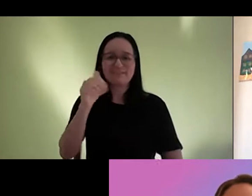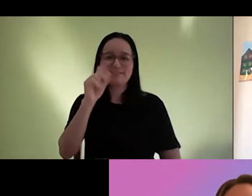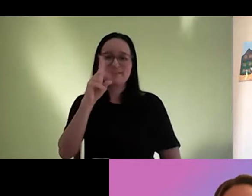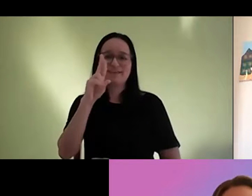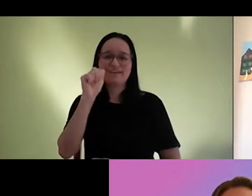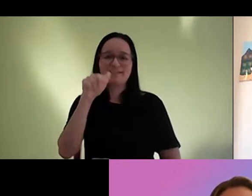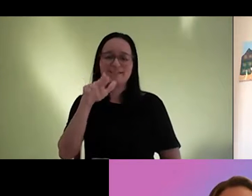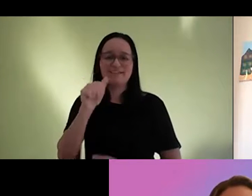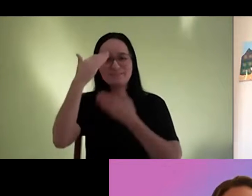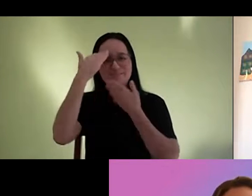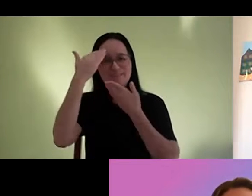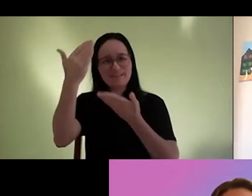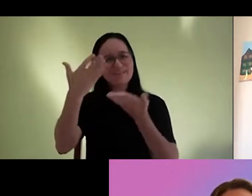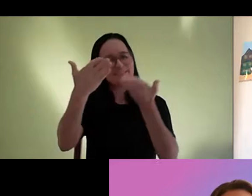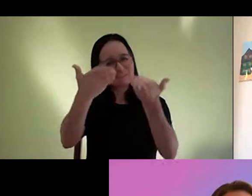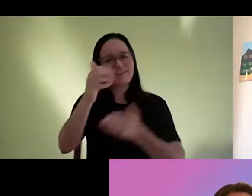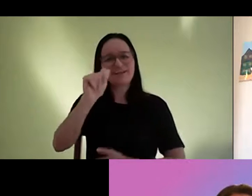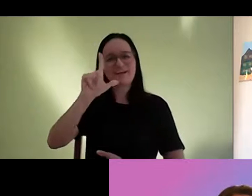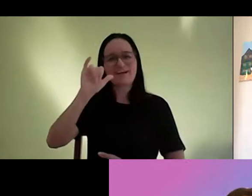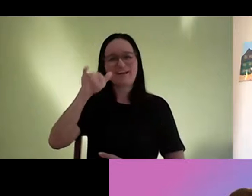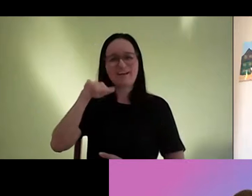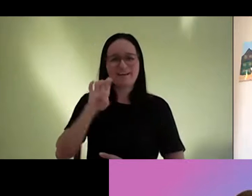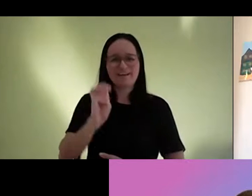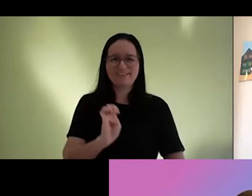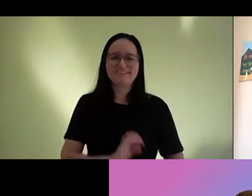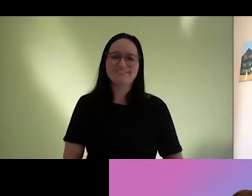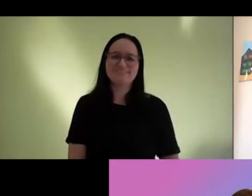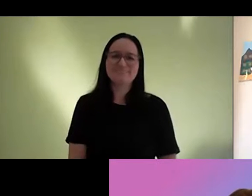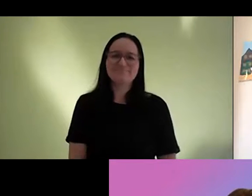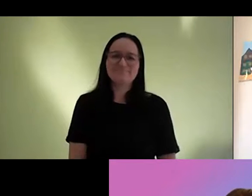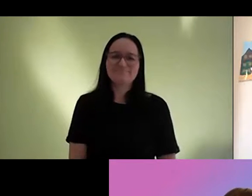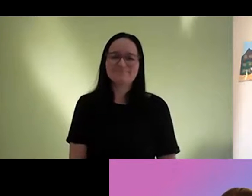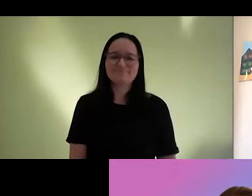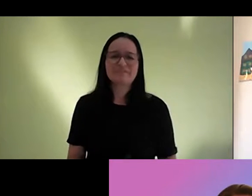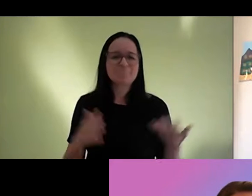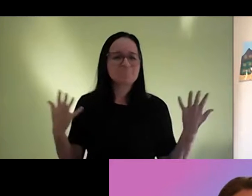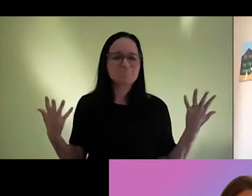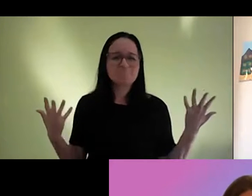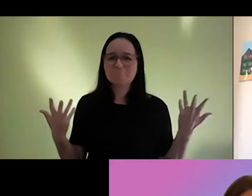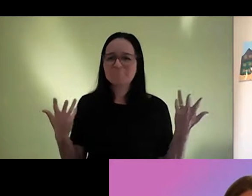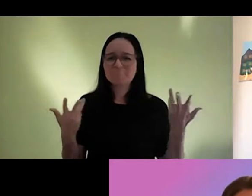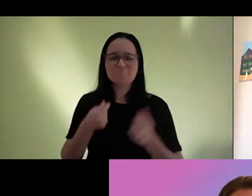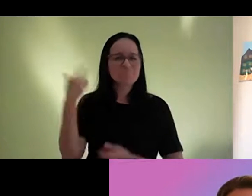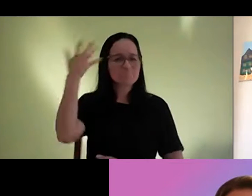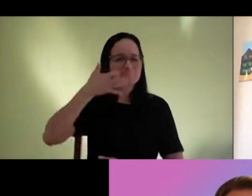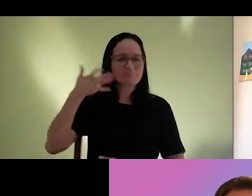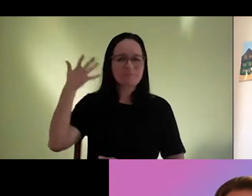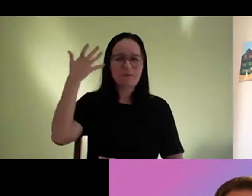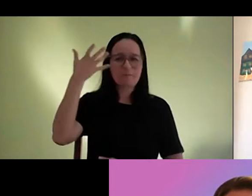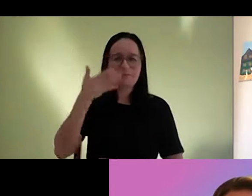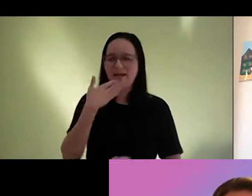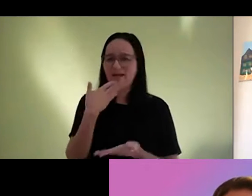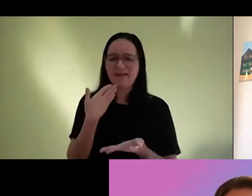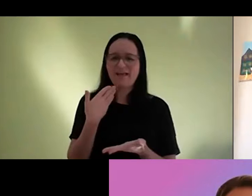Aline passo para você muito obrigada nossa gente que palestra incrível Adriana você não tem